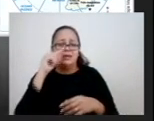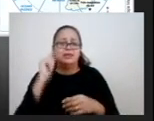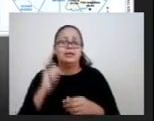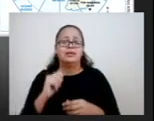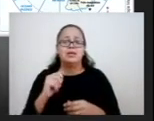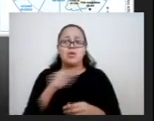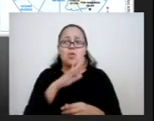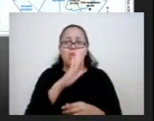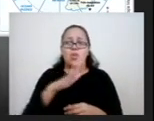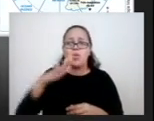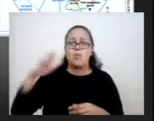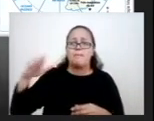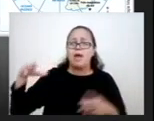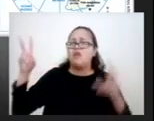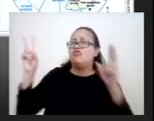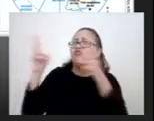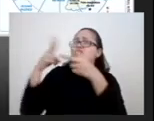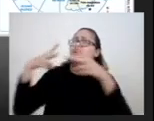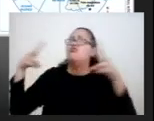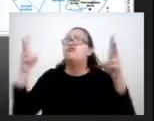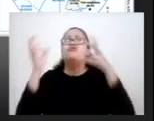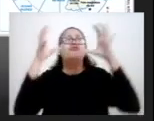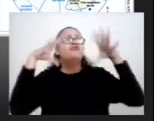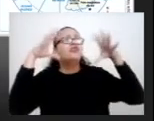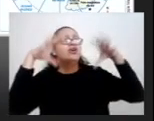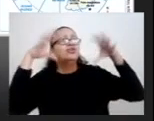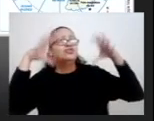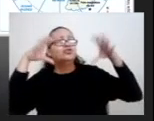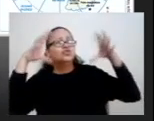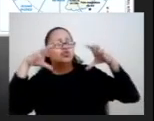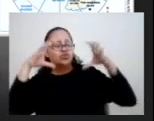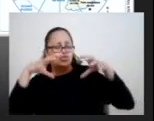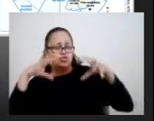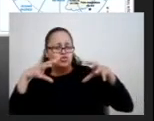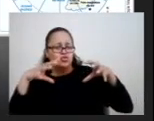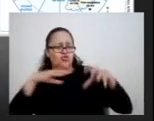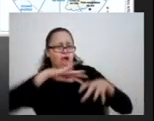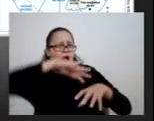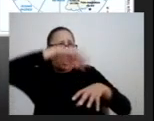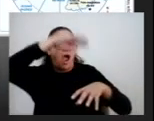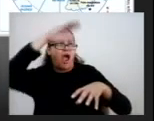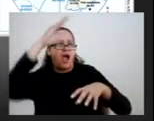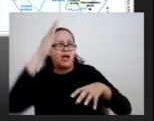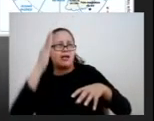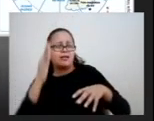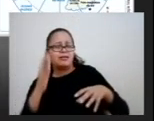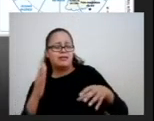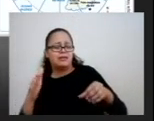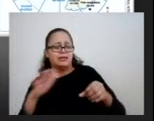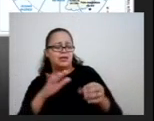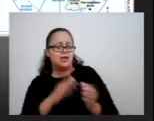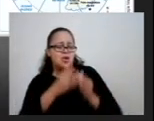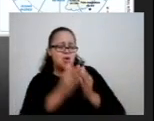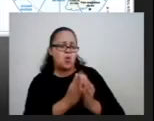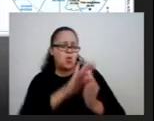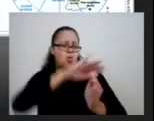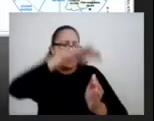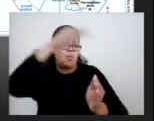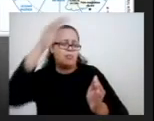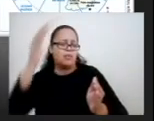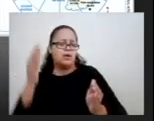mar, né, com muito vento, chuva forte, as ondas muito altas, parecendo que vão cobrir o